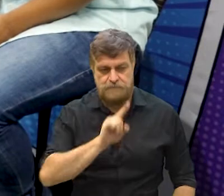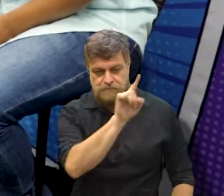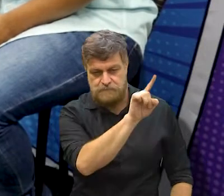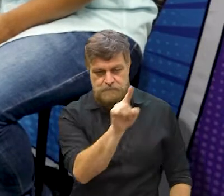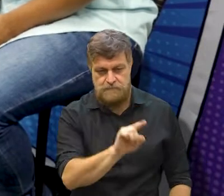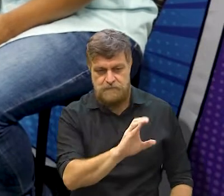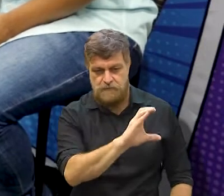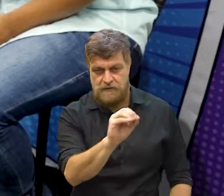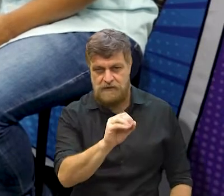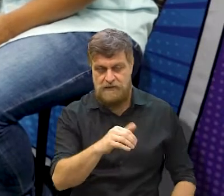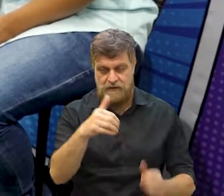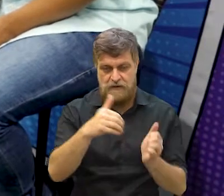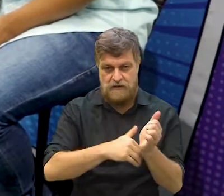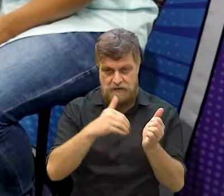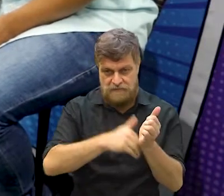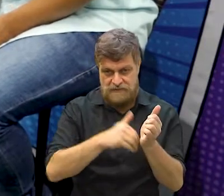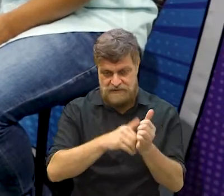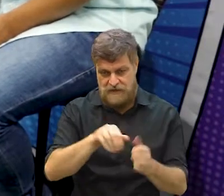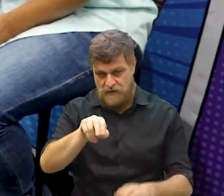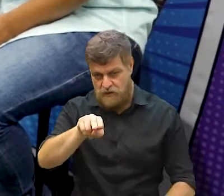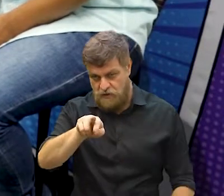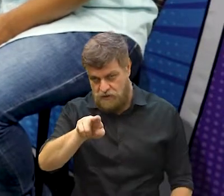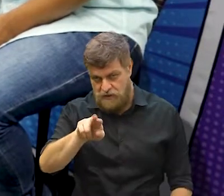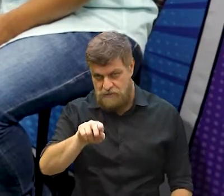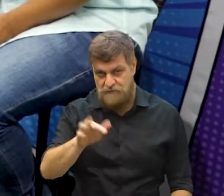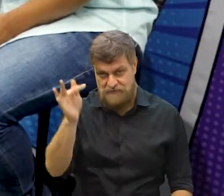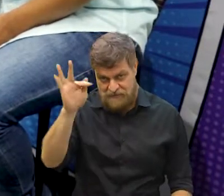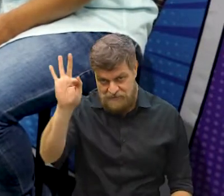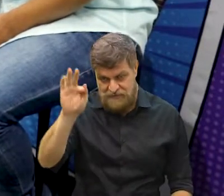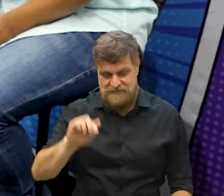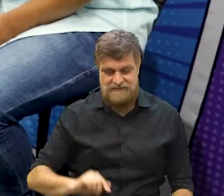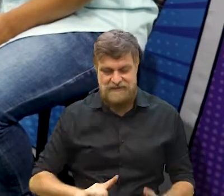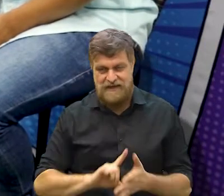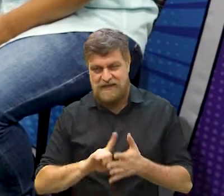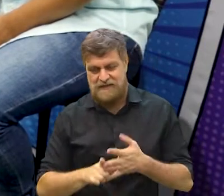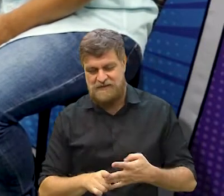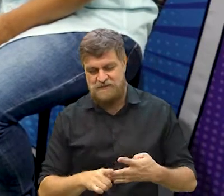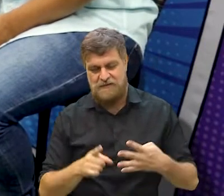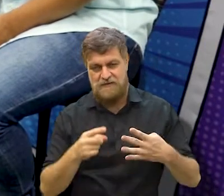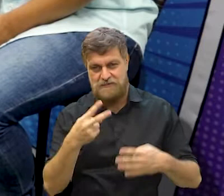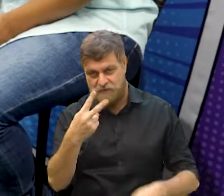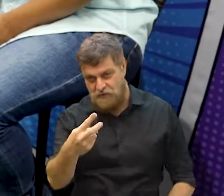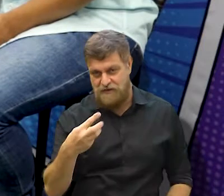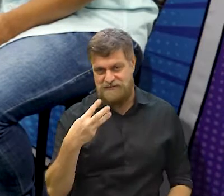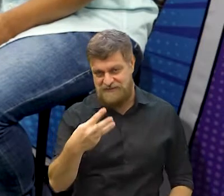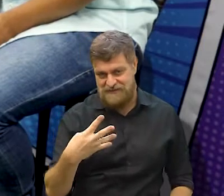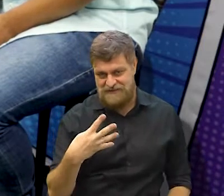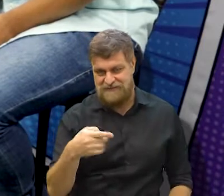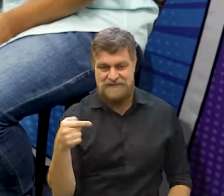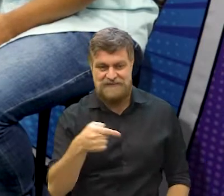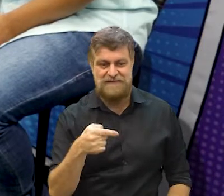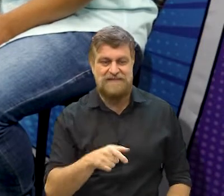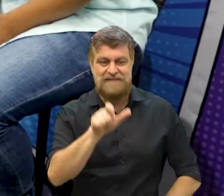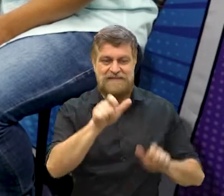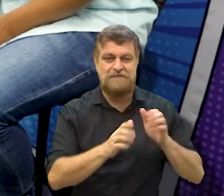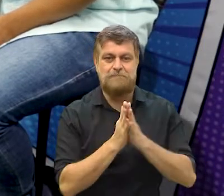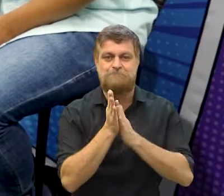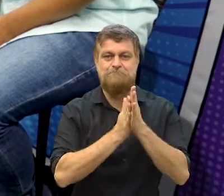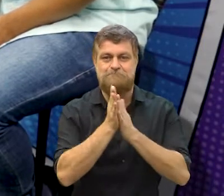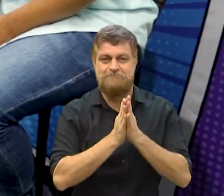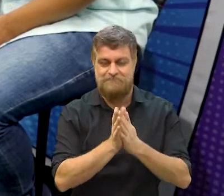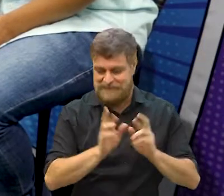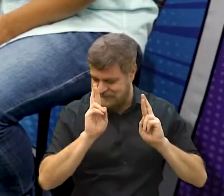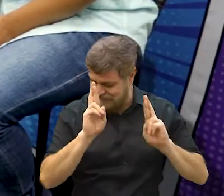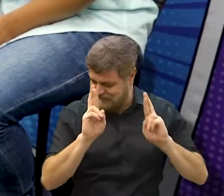que é o Zeca, o Mistério dos Irmãos Lumière, volume 1. E depois o 2, o 3 e o 4. Mas tomara que a galera adore muito um